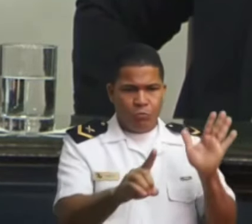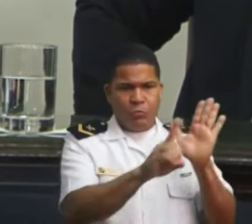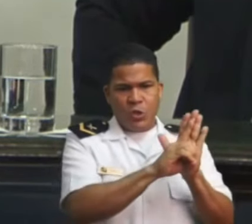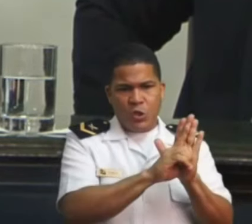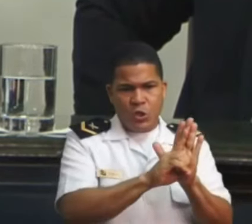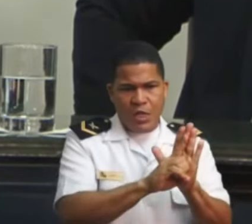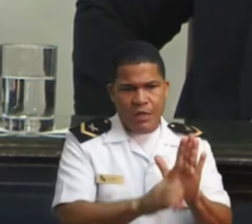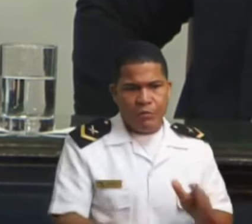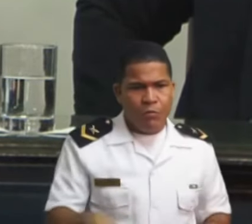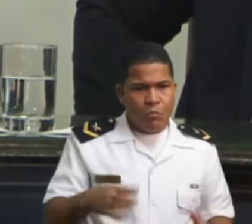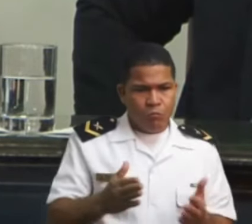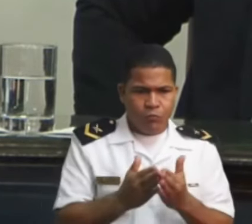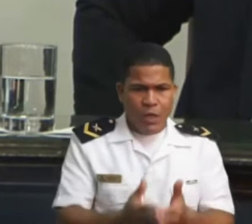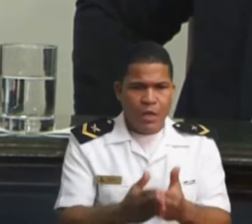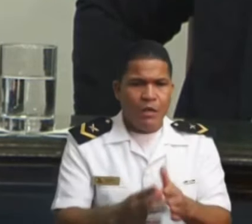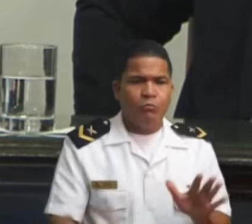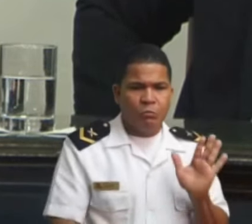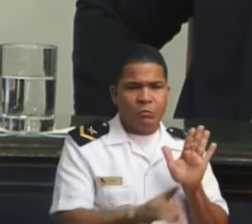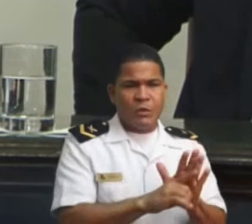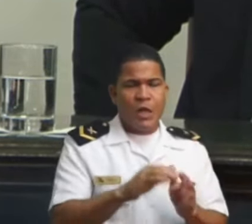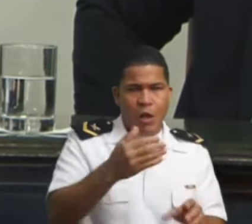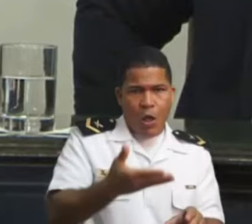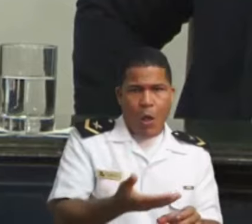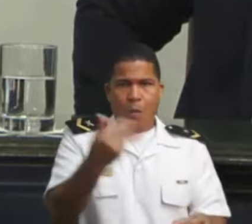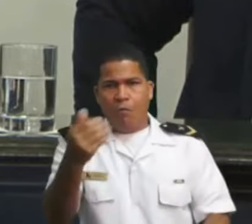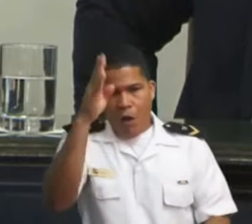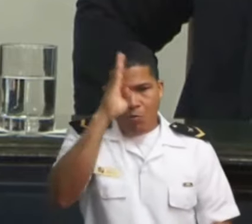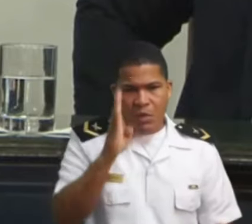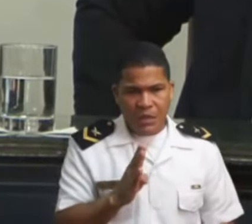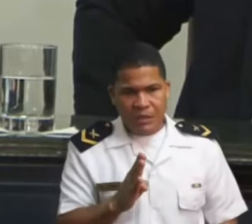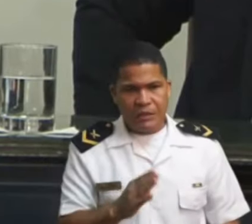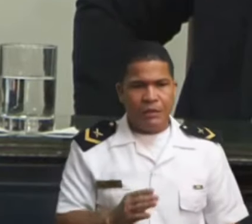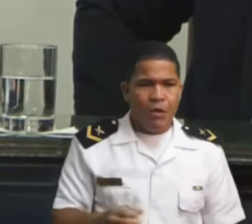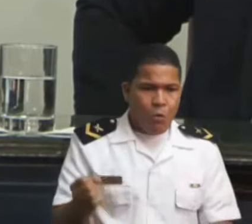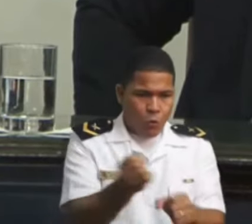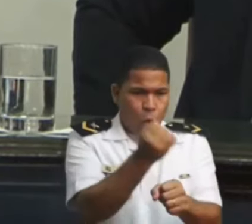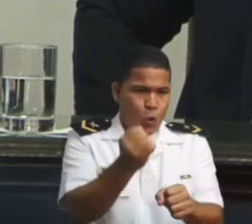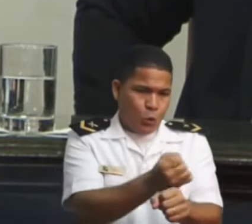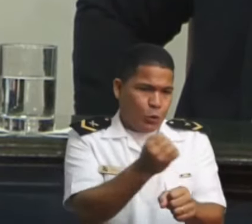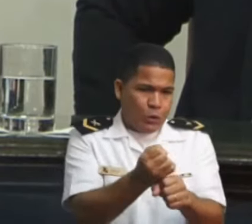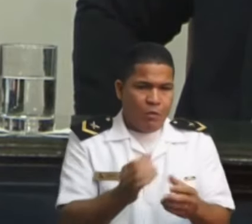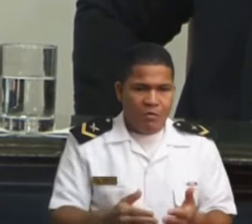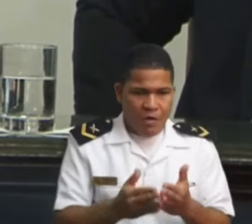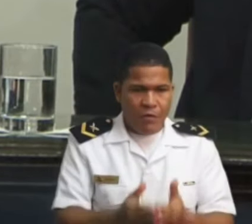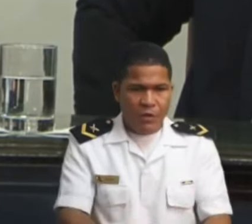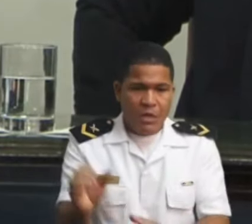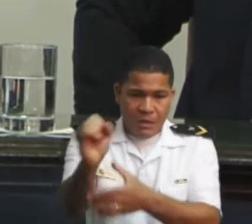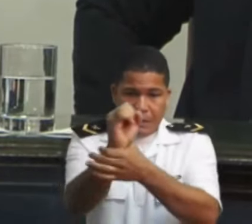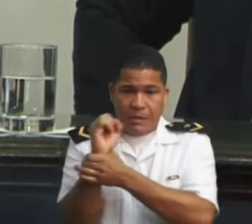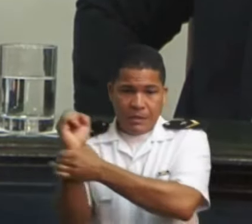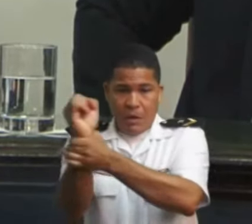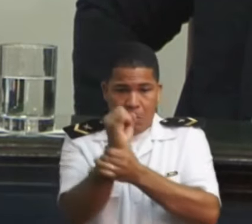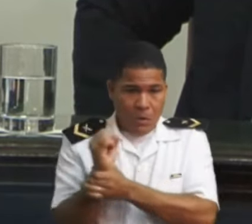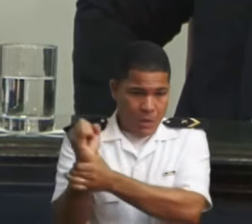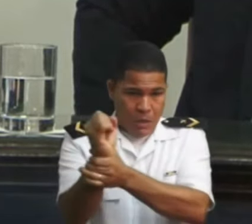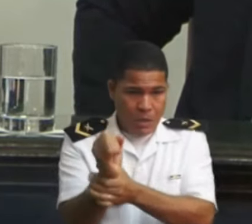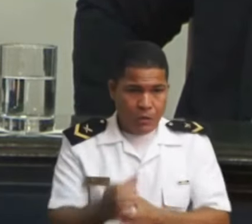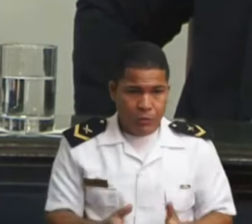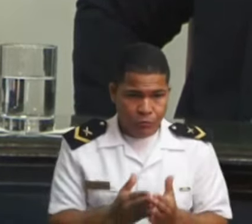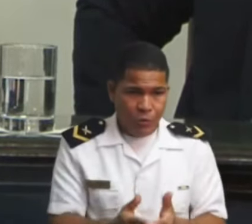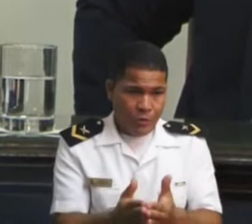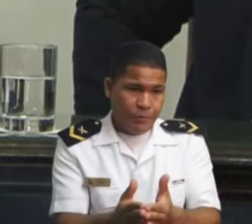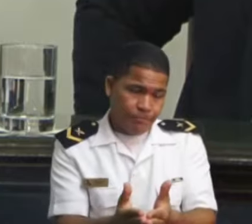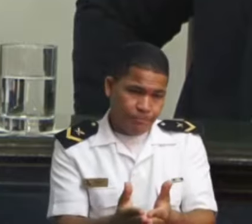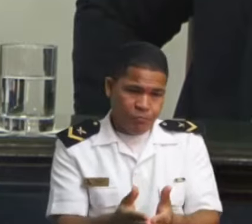ter sido capitão de longo curso, ter conhecimento de armação comercial, segurança do tráfego aquaviário. É impossível se encontrar isso numa